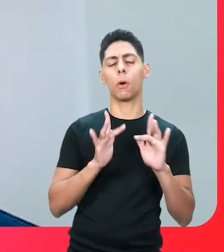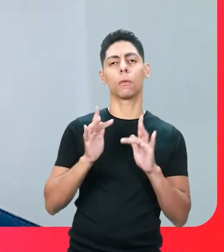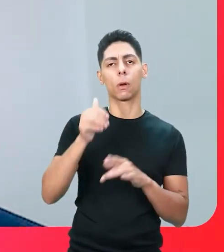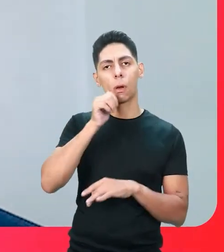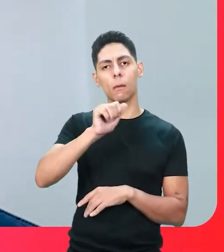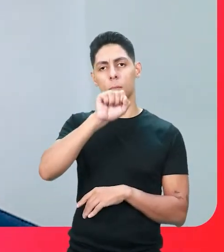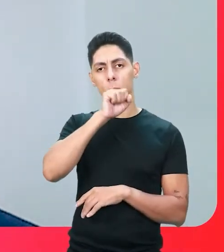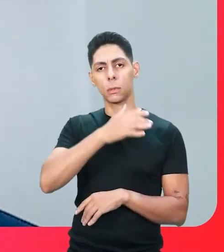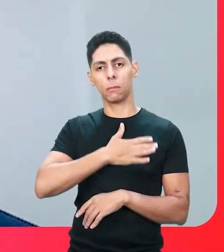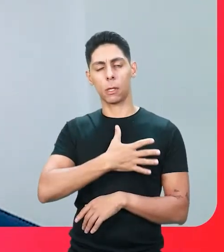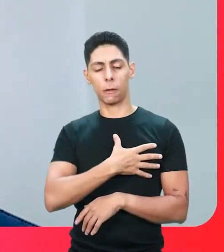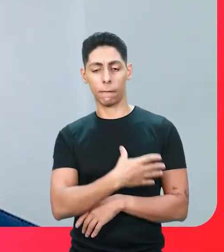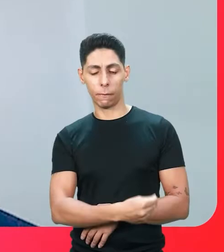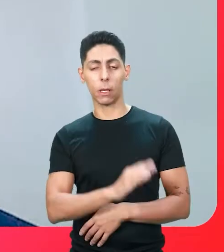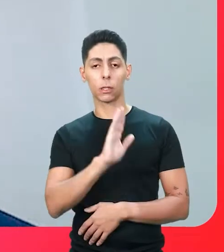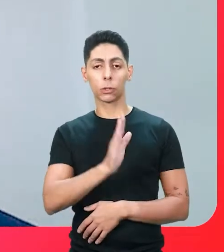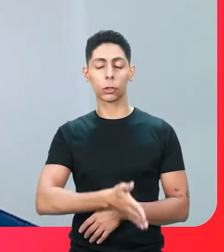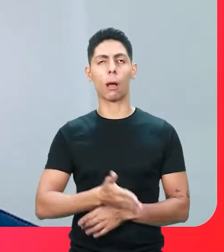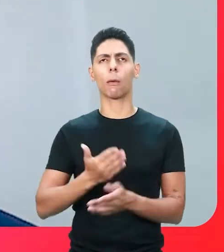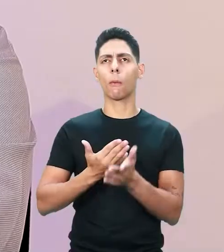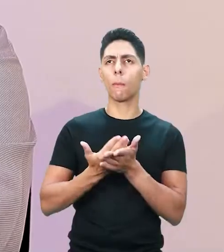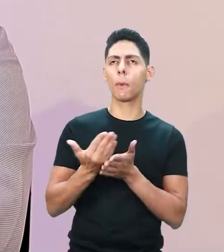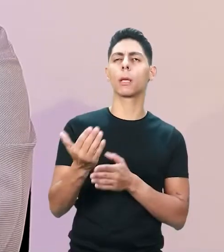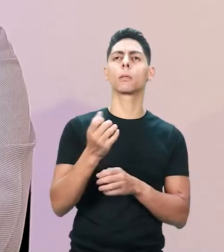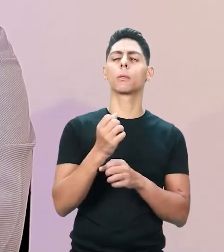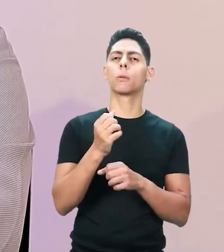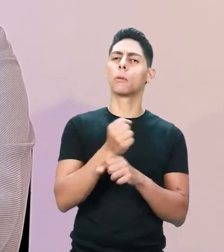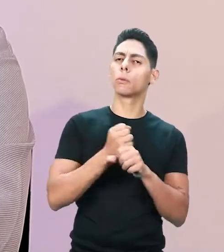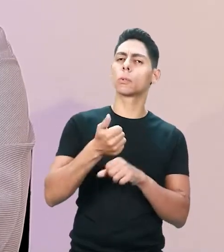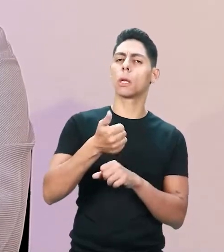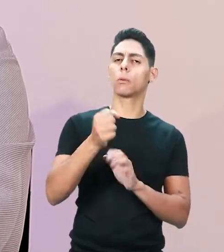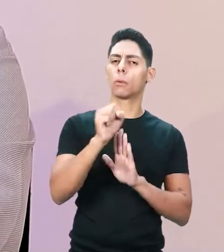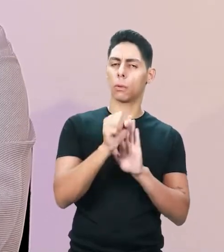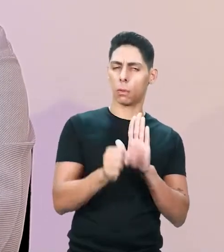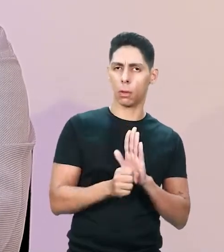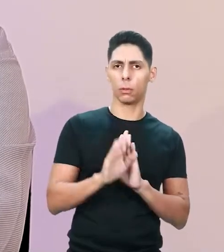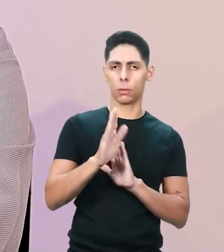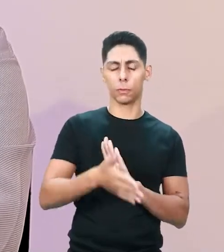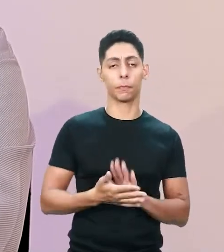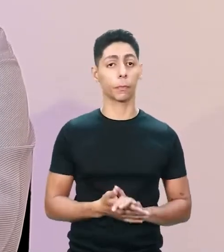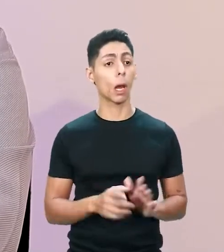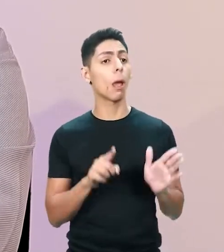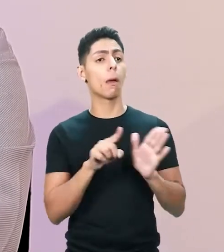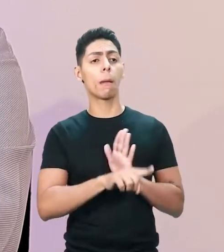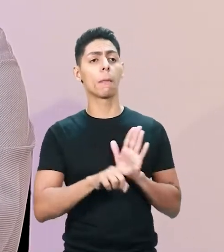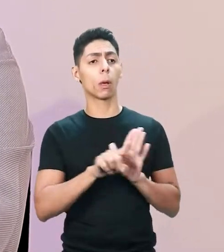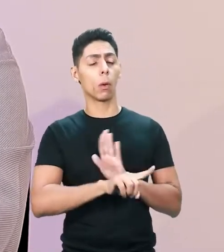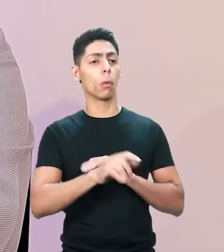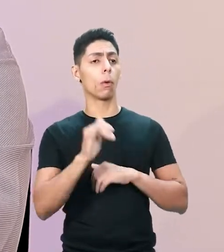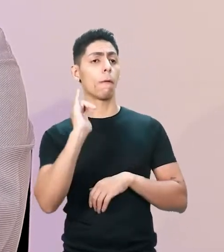filhas, já no começo dos anos 80. Deixa eu te perguntar uma coisa e informar aqui